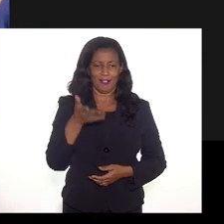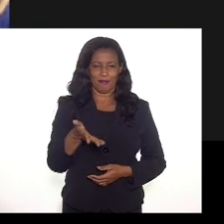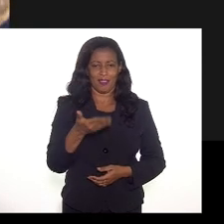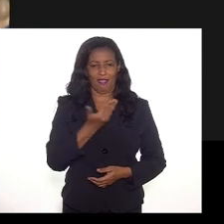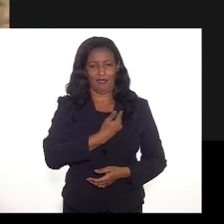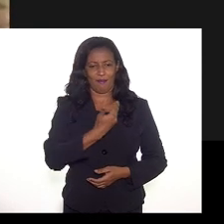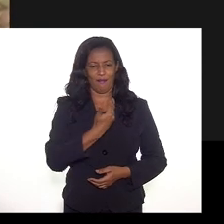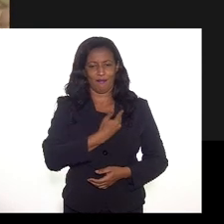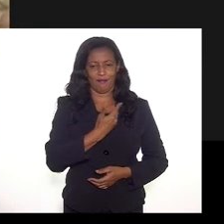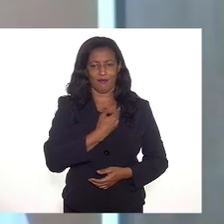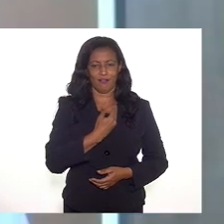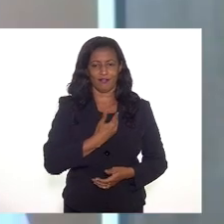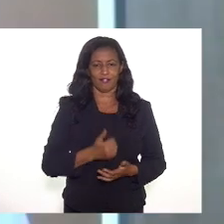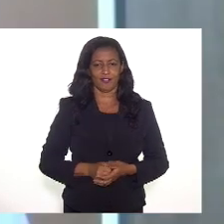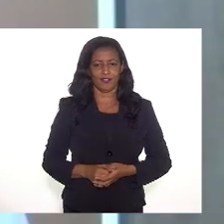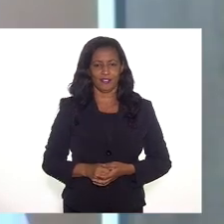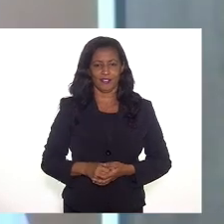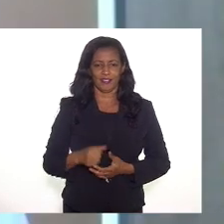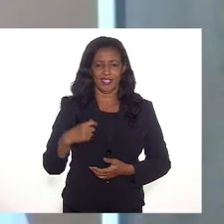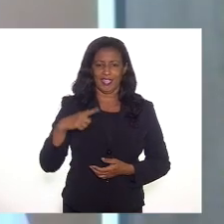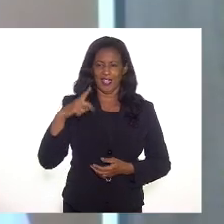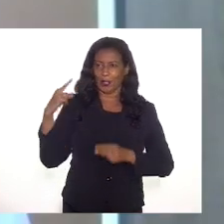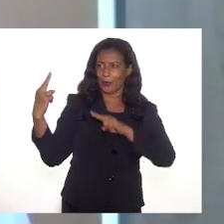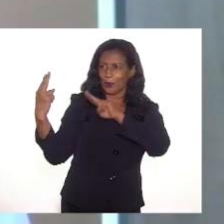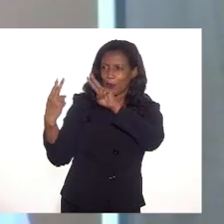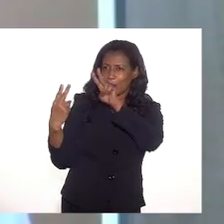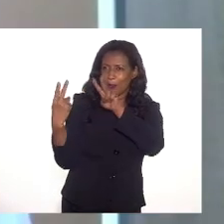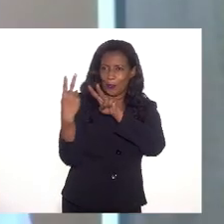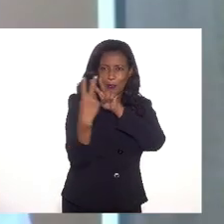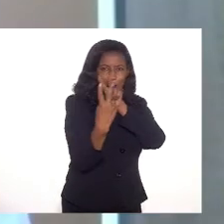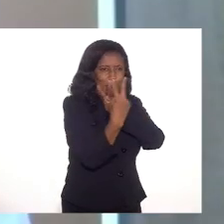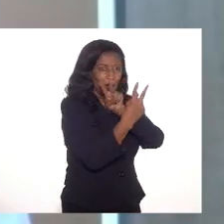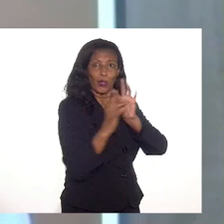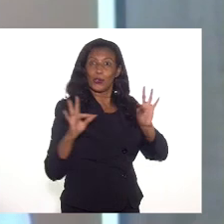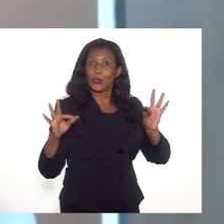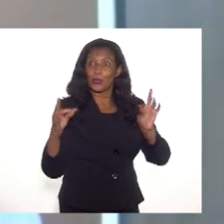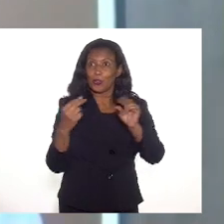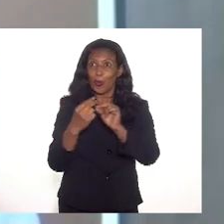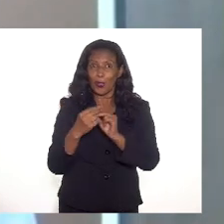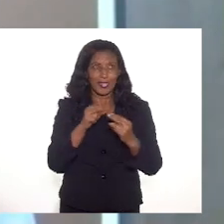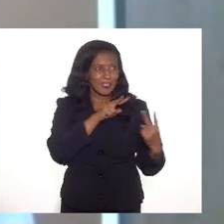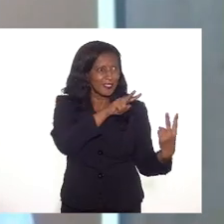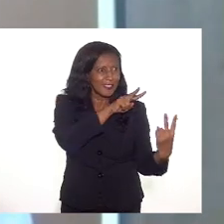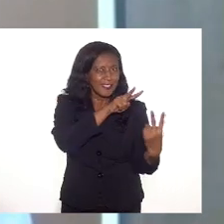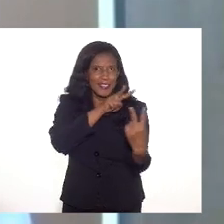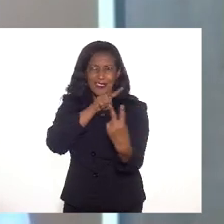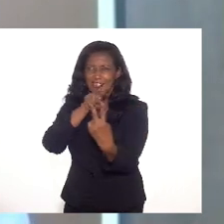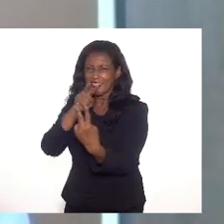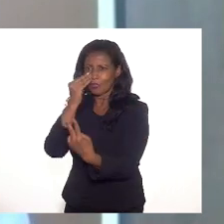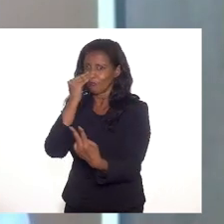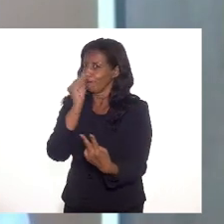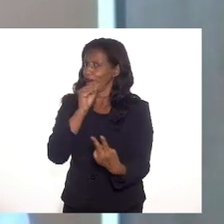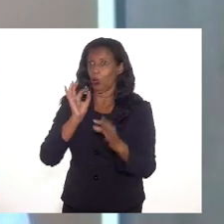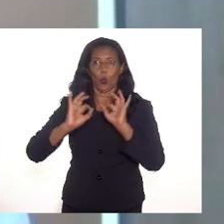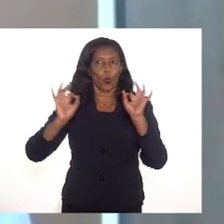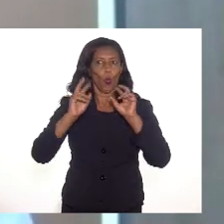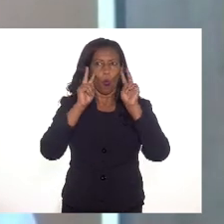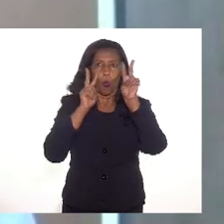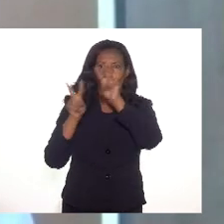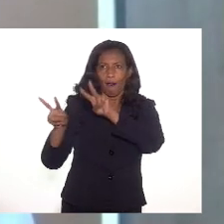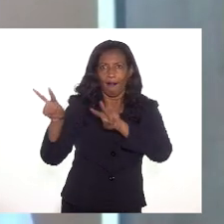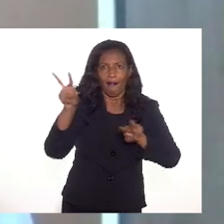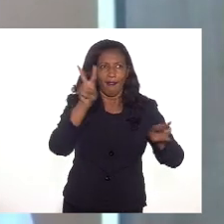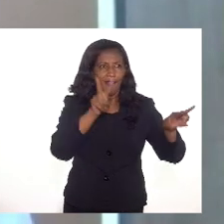amigo, é que ele tem um olhar de beleza para todas, sem fazer acepção de ninguém, o olho dele